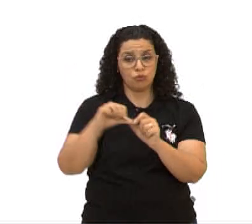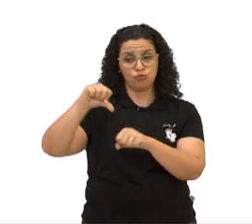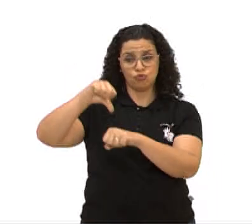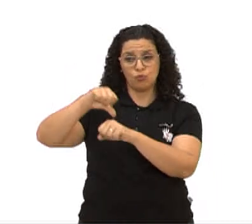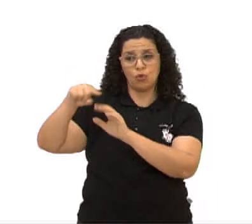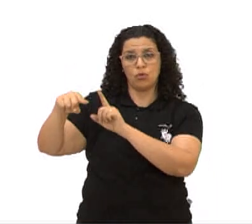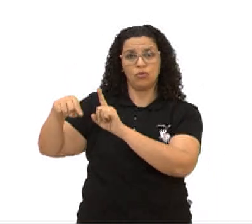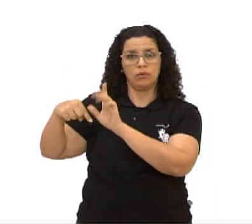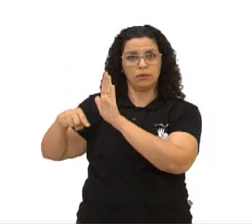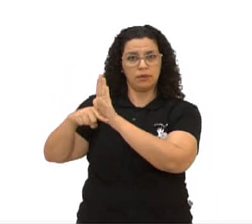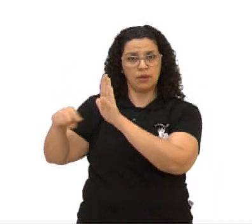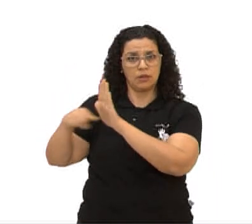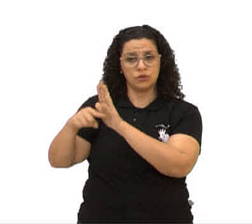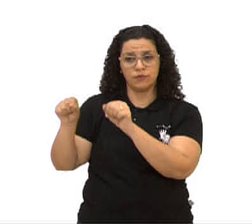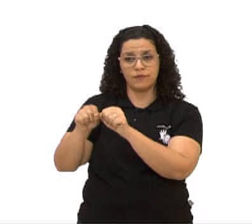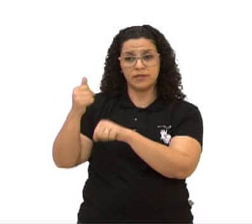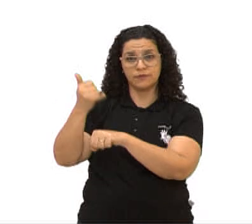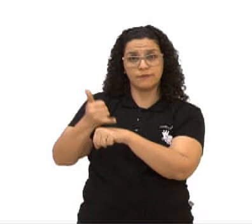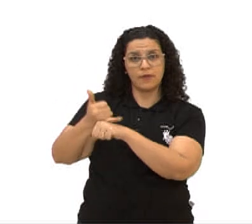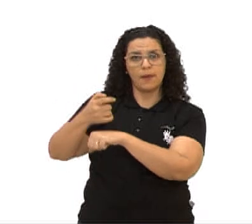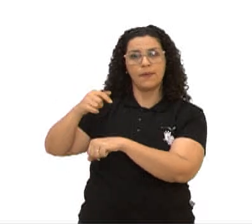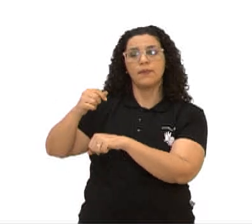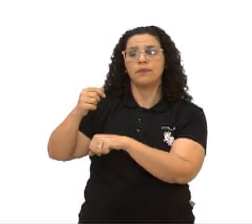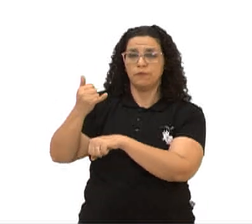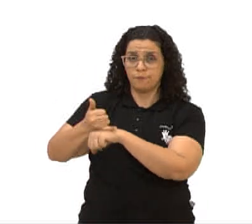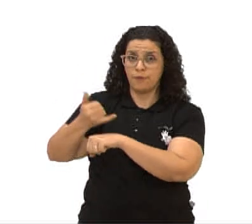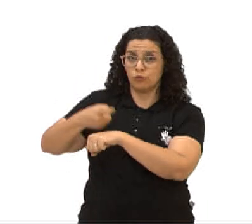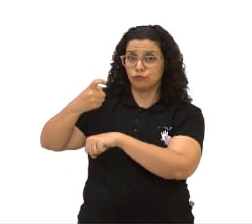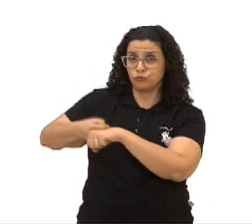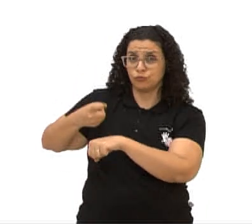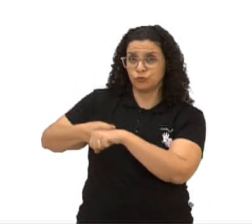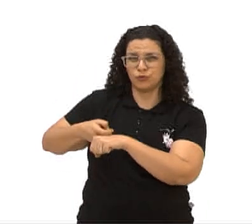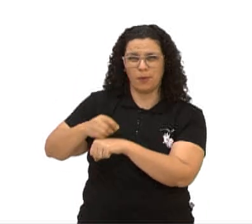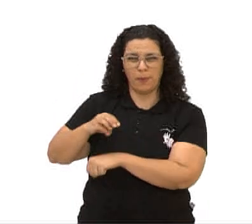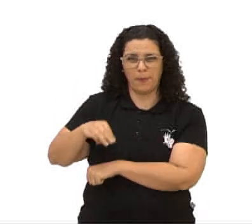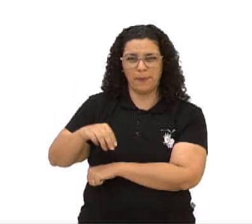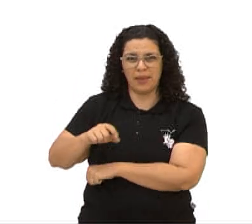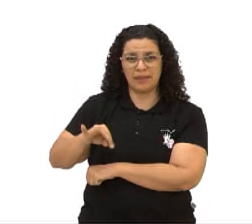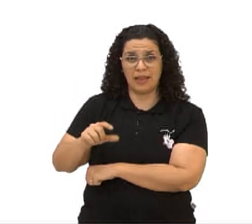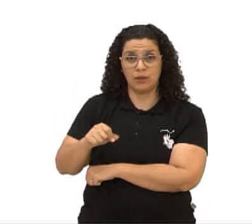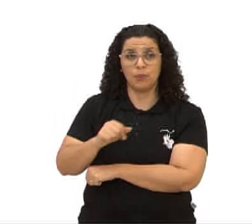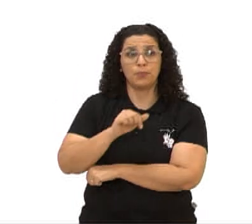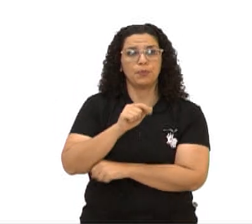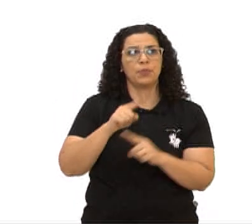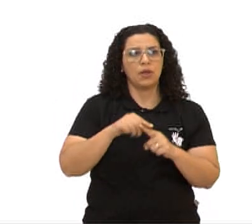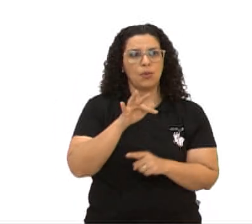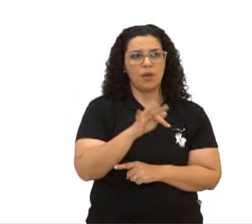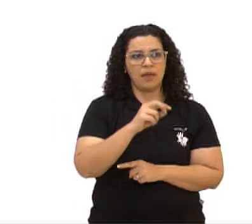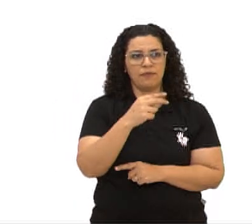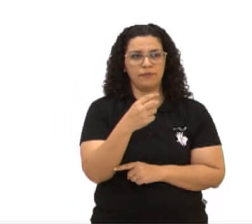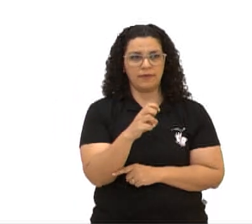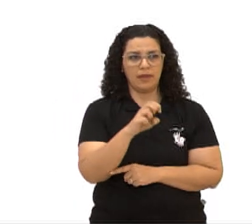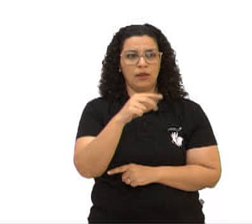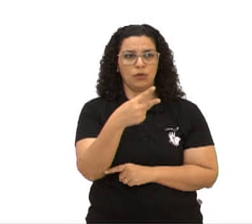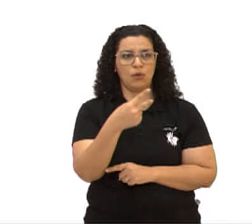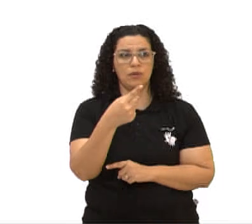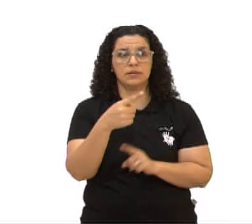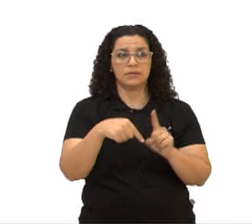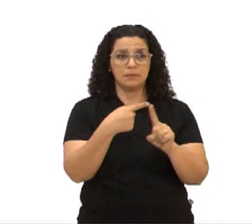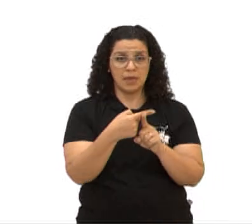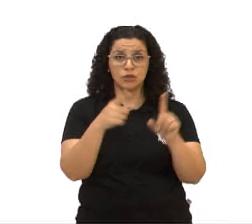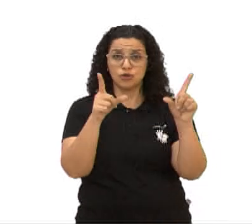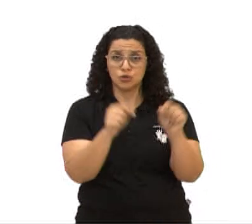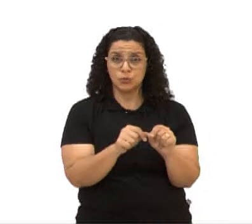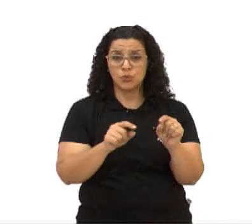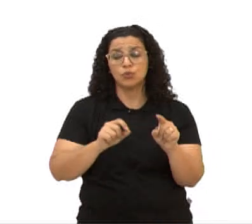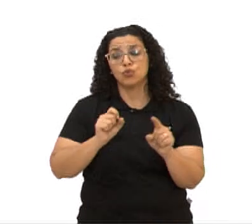negativo com a formação do ferro metálico. Por que isso aí? Porque o Fe2+ tem maior tendência de sofrer redução